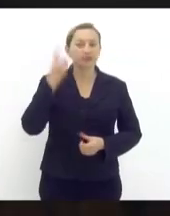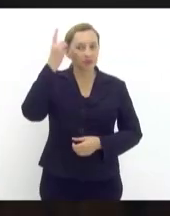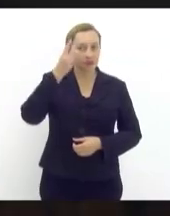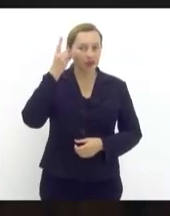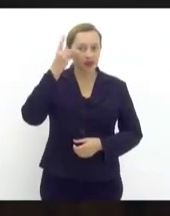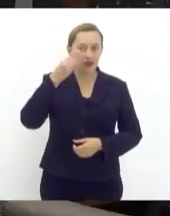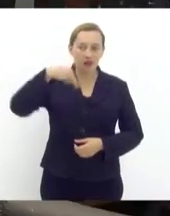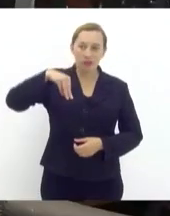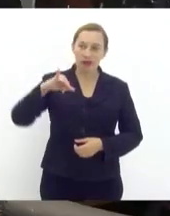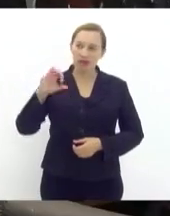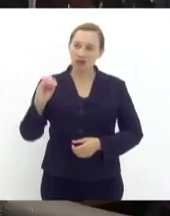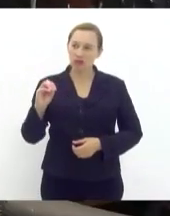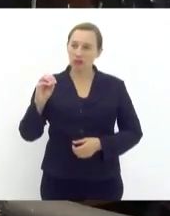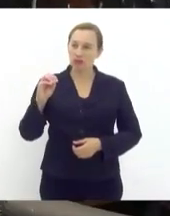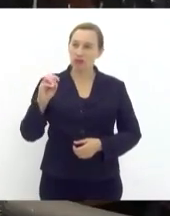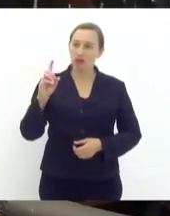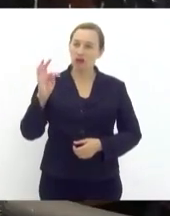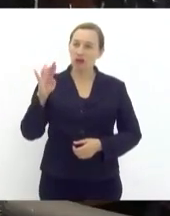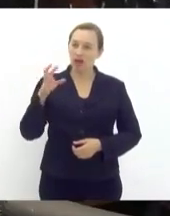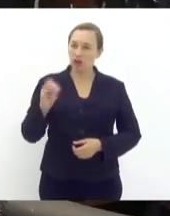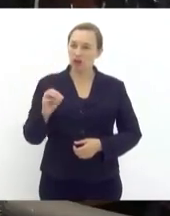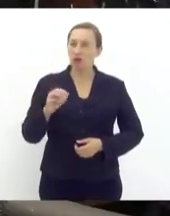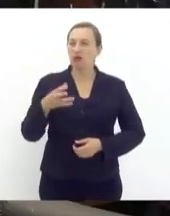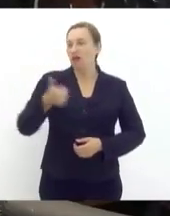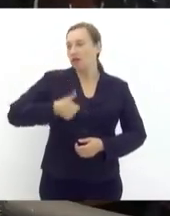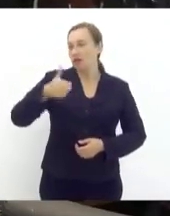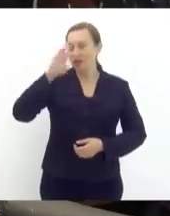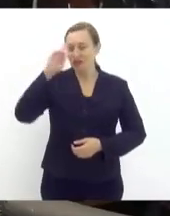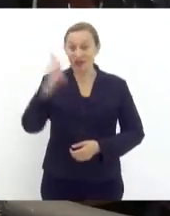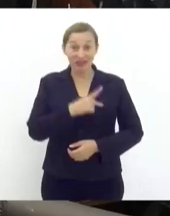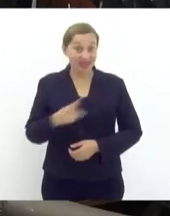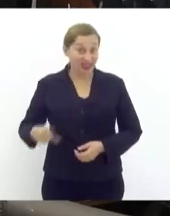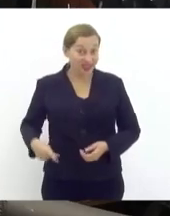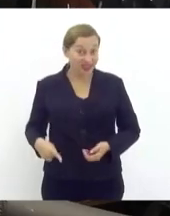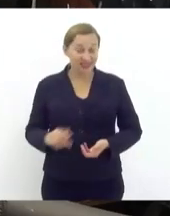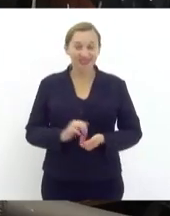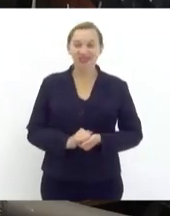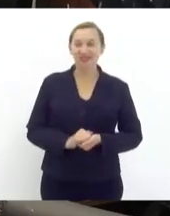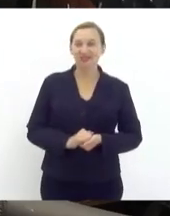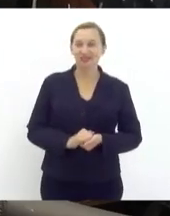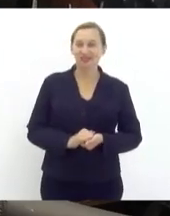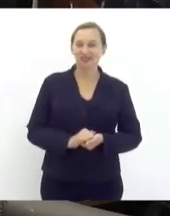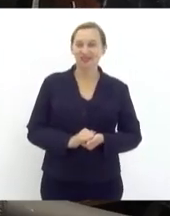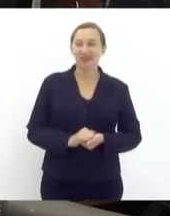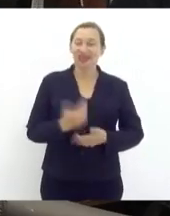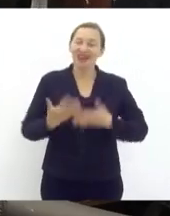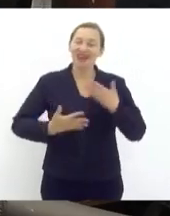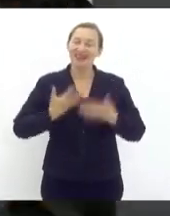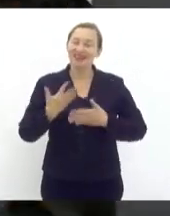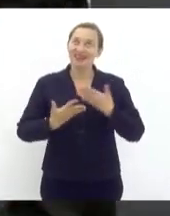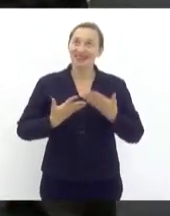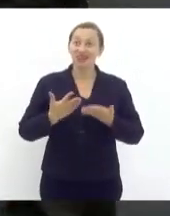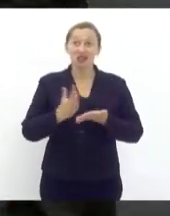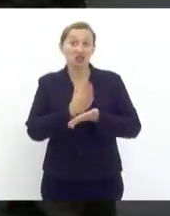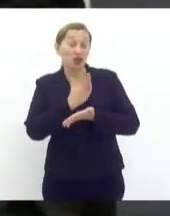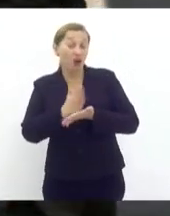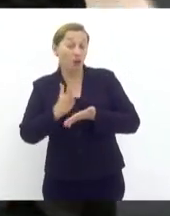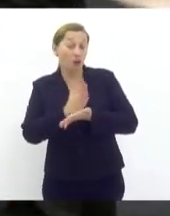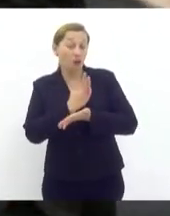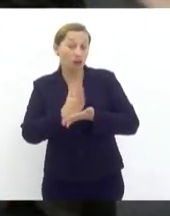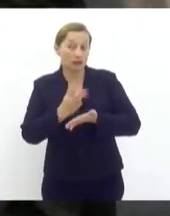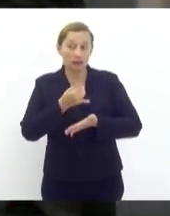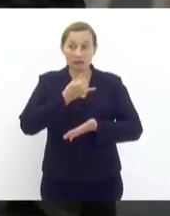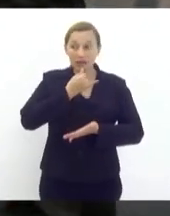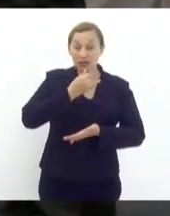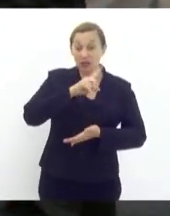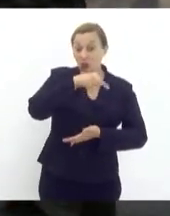Gualberto primeiramente senhor presidente Para alegria de hoje e Desespero